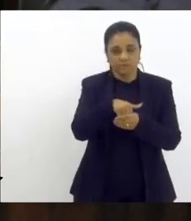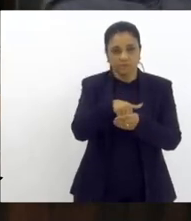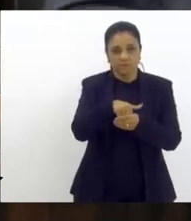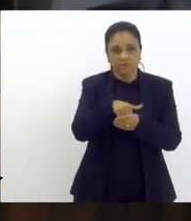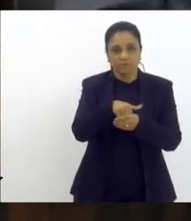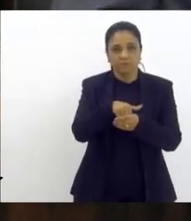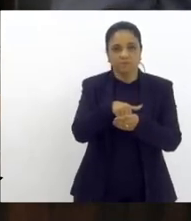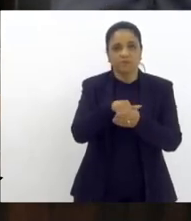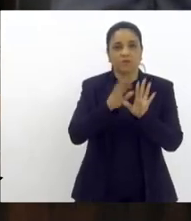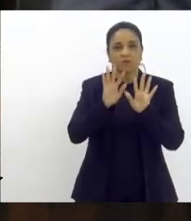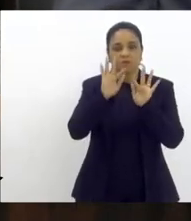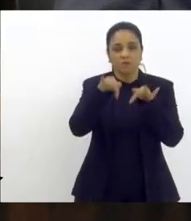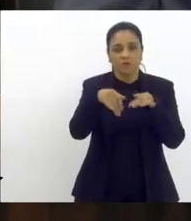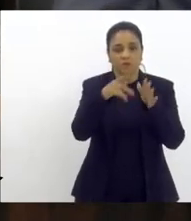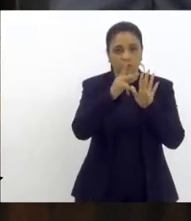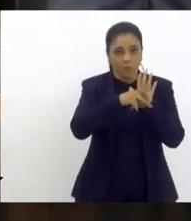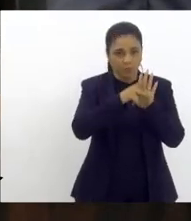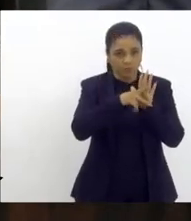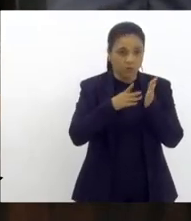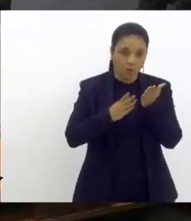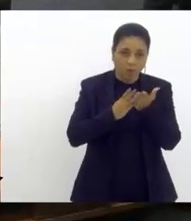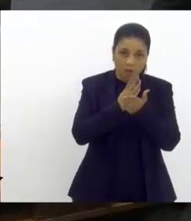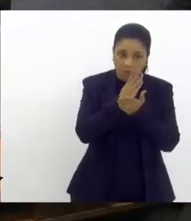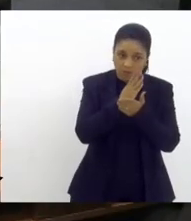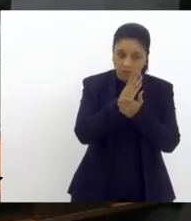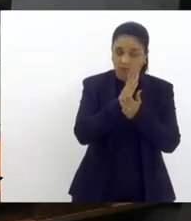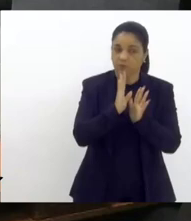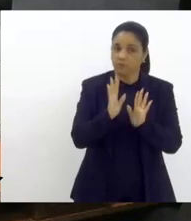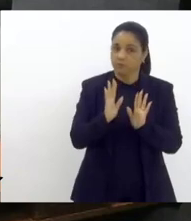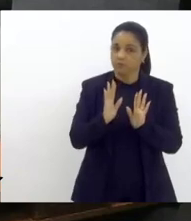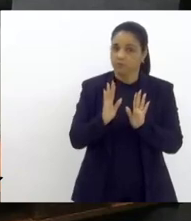projeto foi aprovado